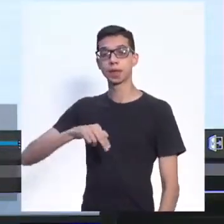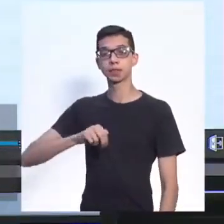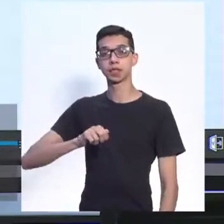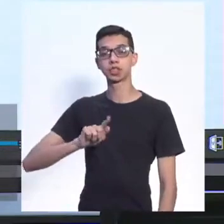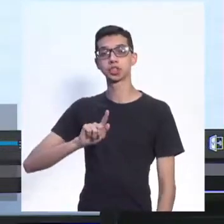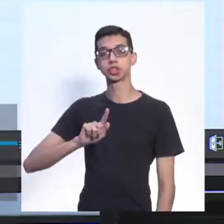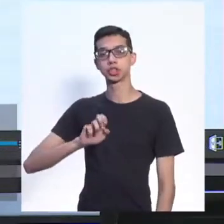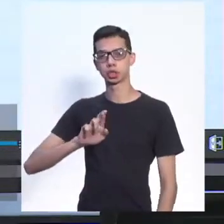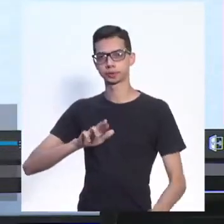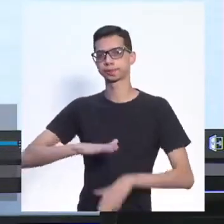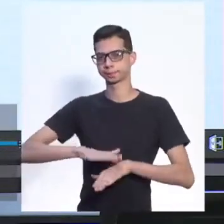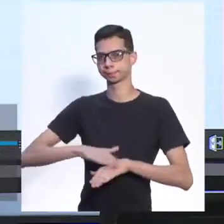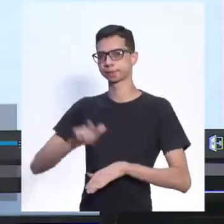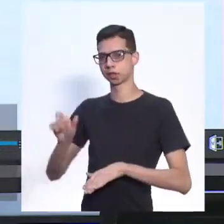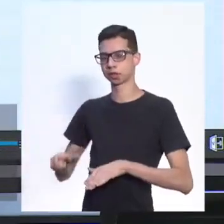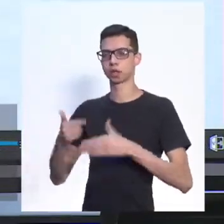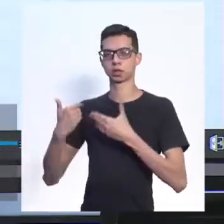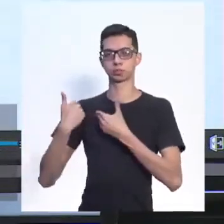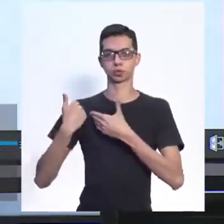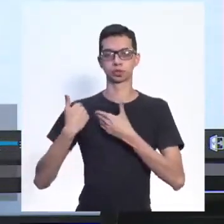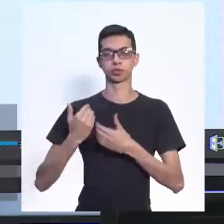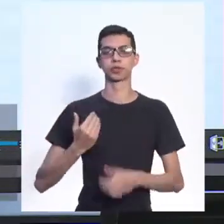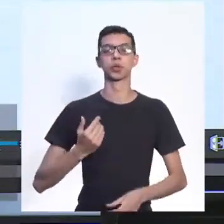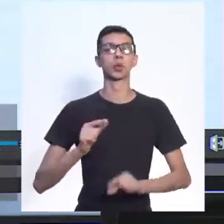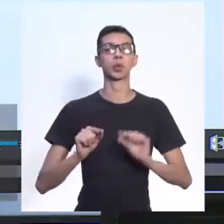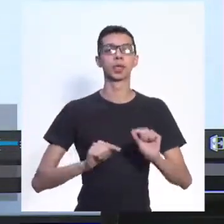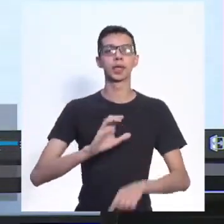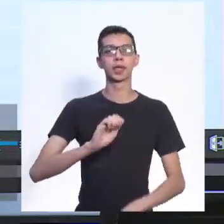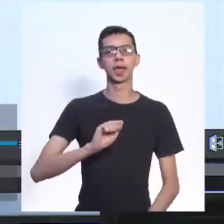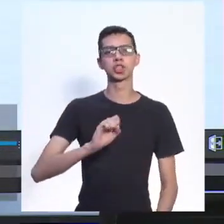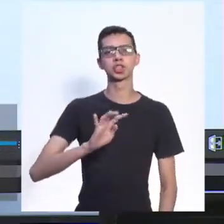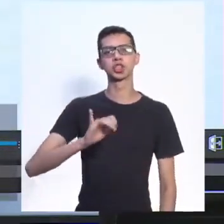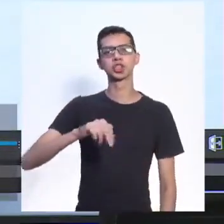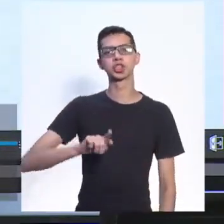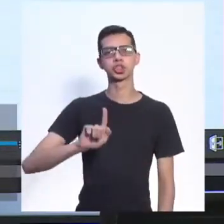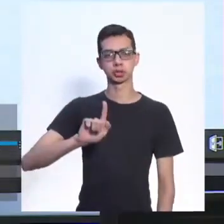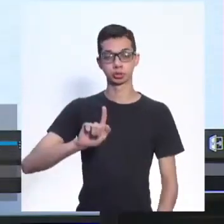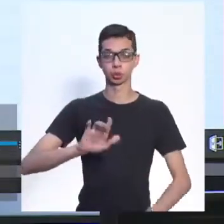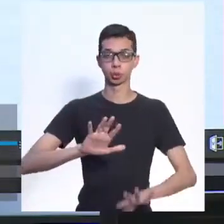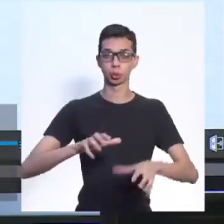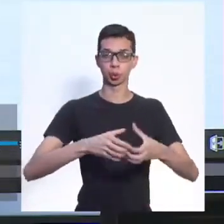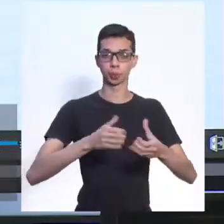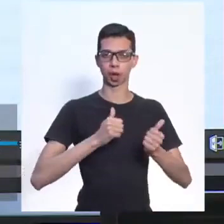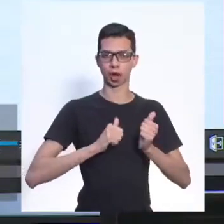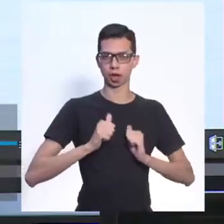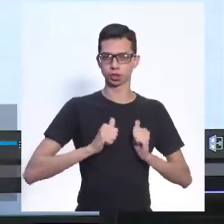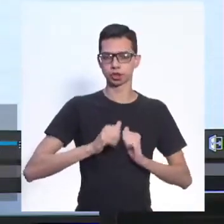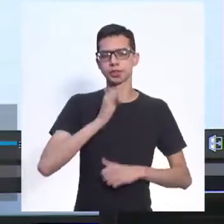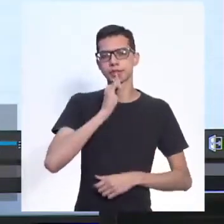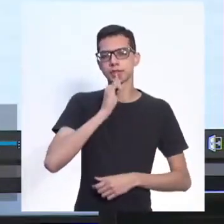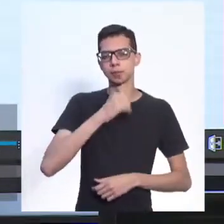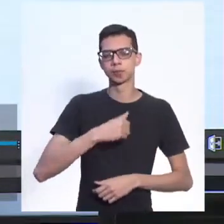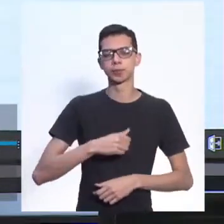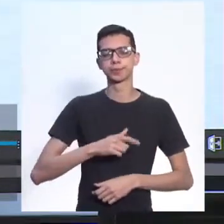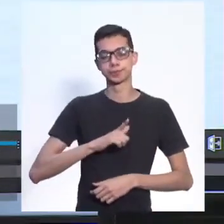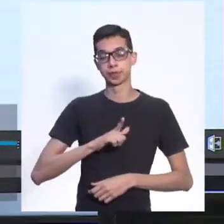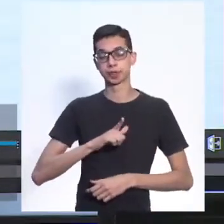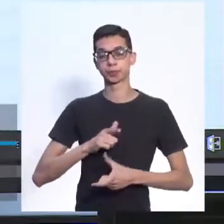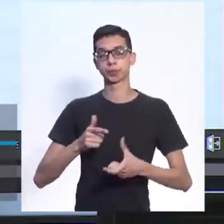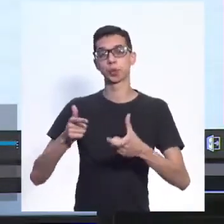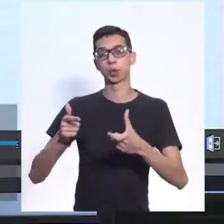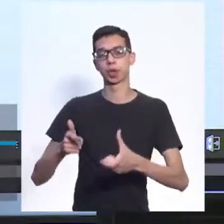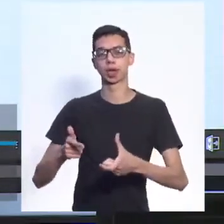ser. Que é justo o casting, né, no caso. O casting que seria o grupo de artistas. Então, vamos supor, eu tenho uma gravadora X. Então, eu tenho, sei